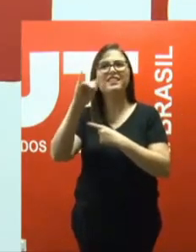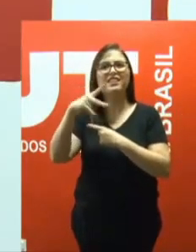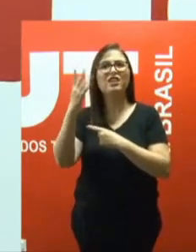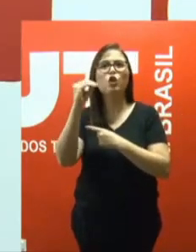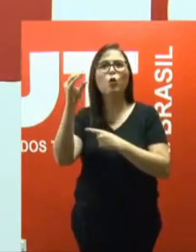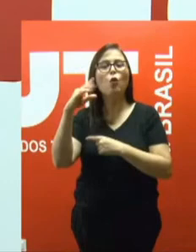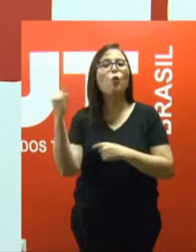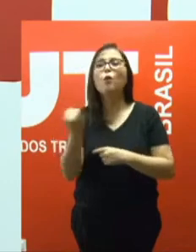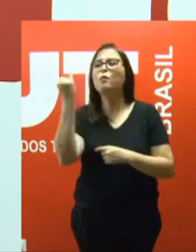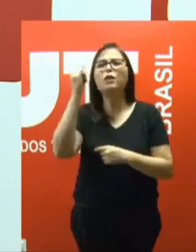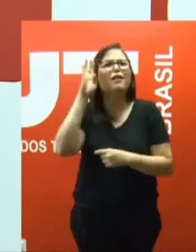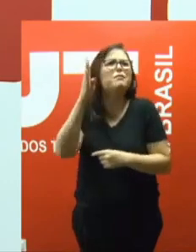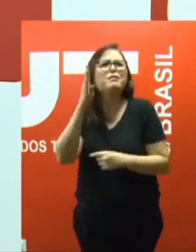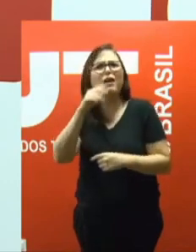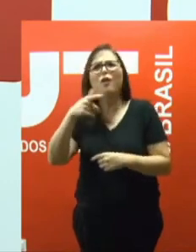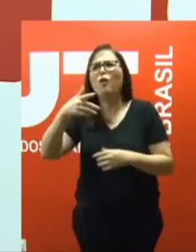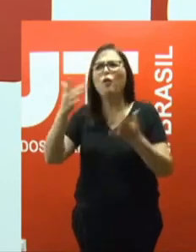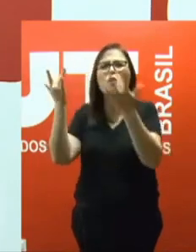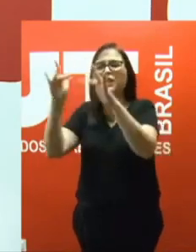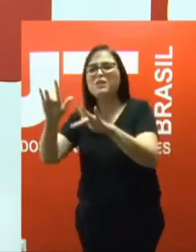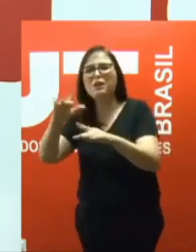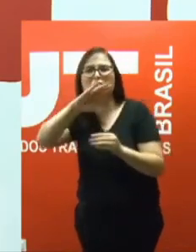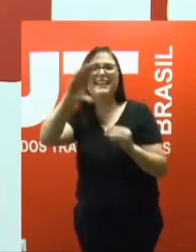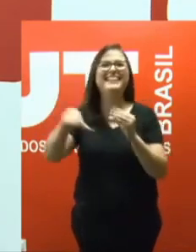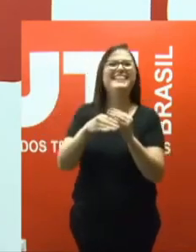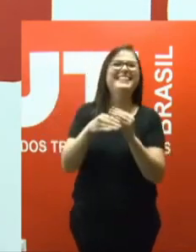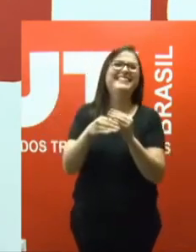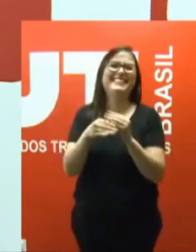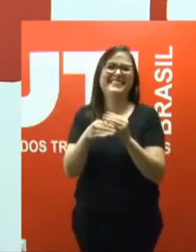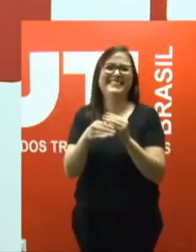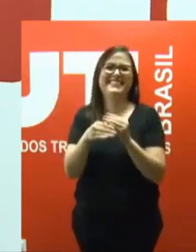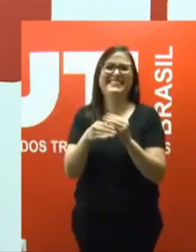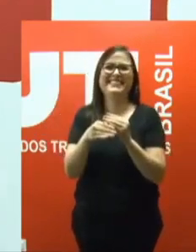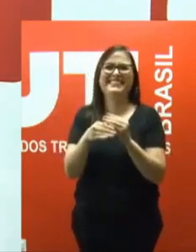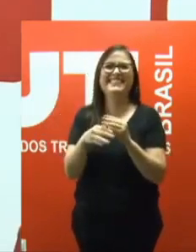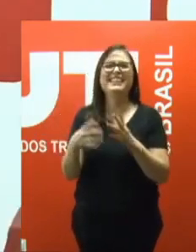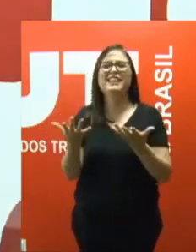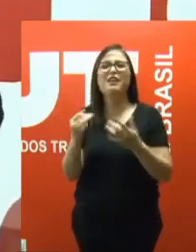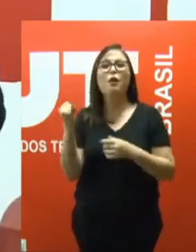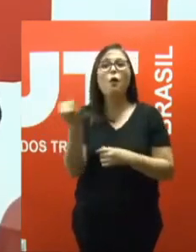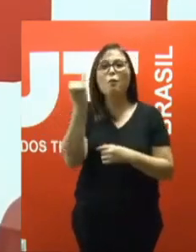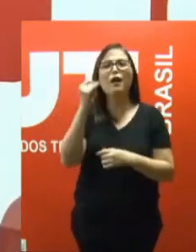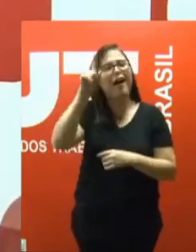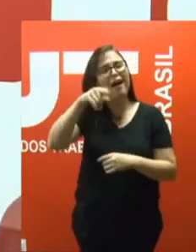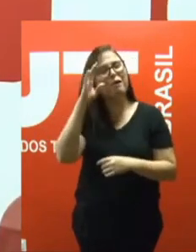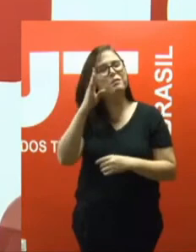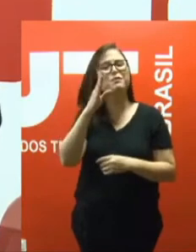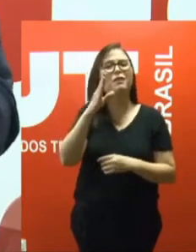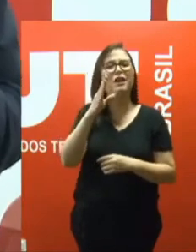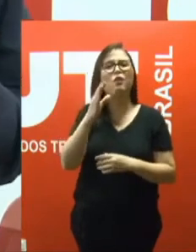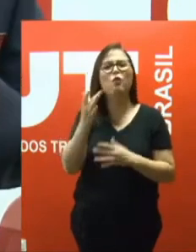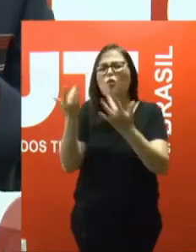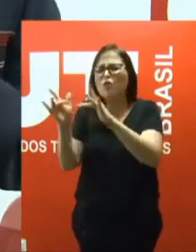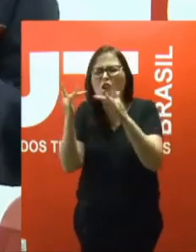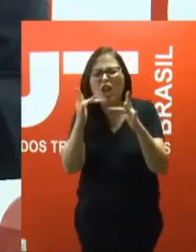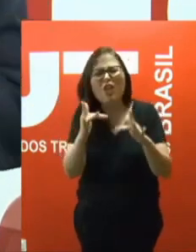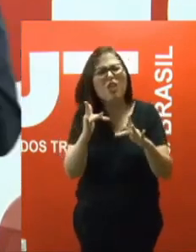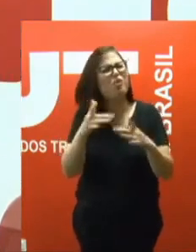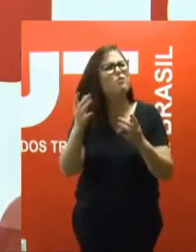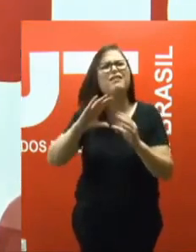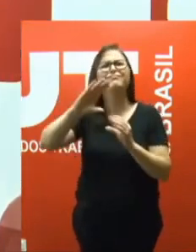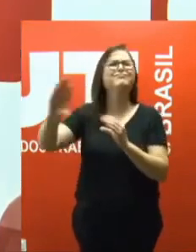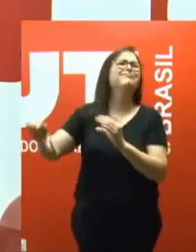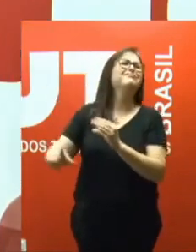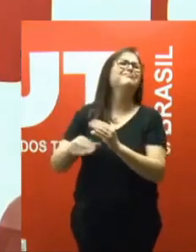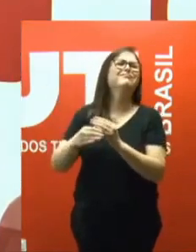é o principal, o resto é secundário. E a gente tem que colocar... A gente tem que colocar o principal, sabe,